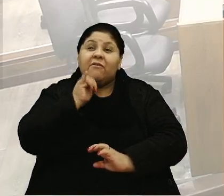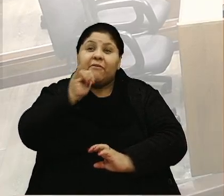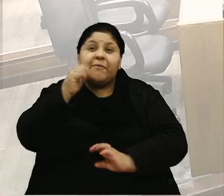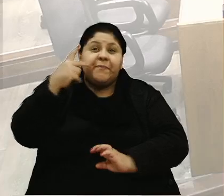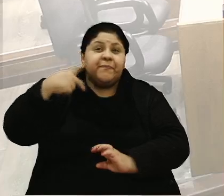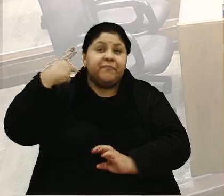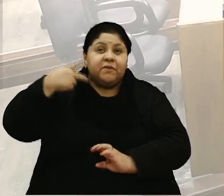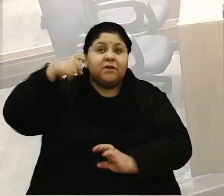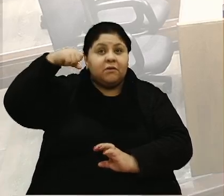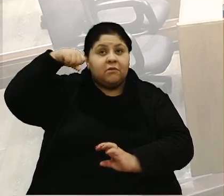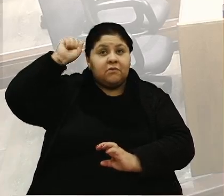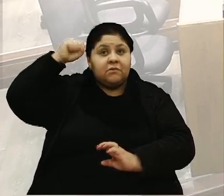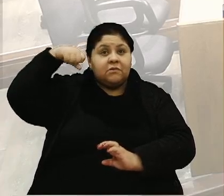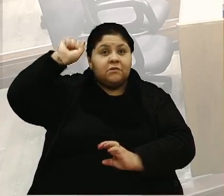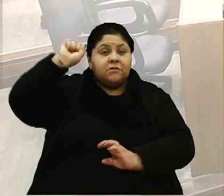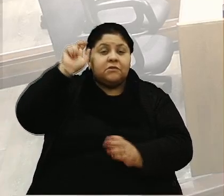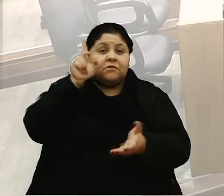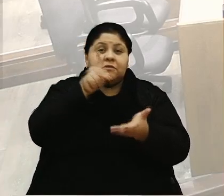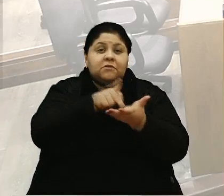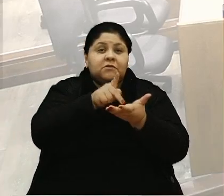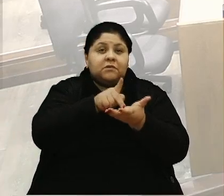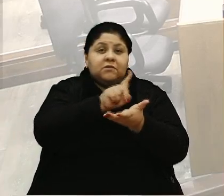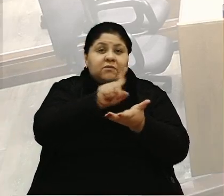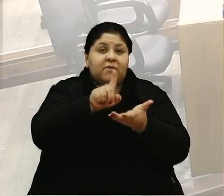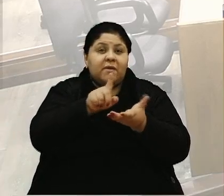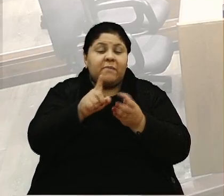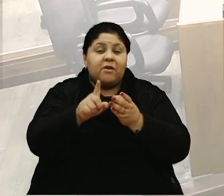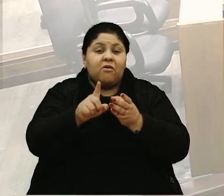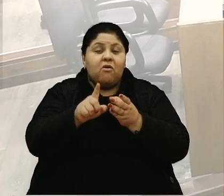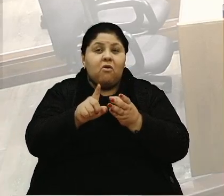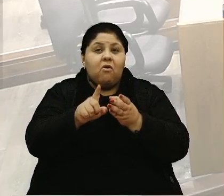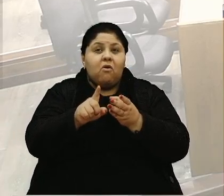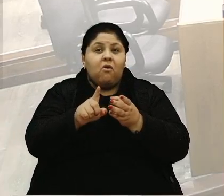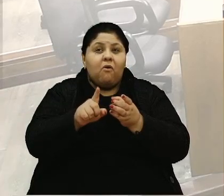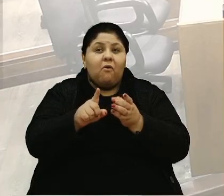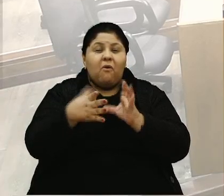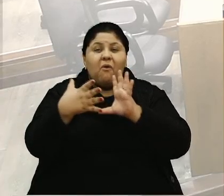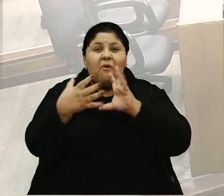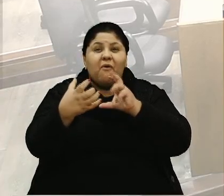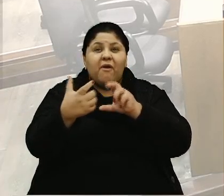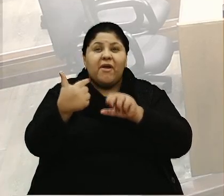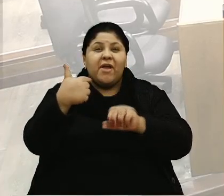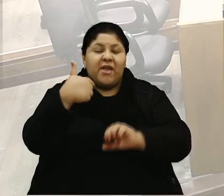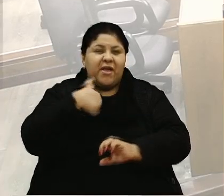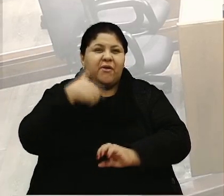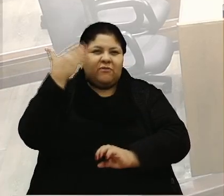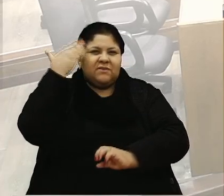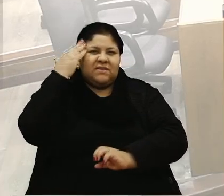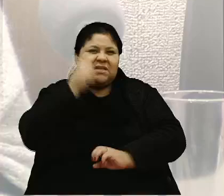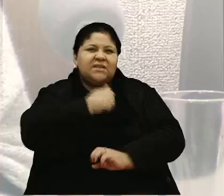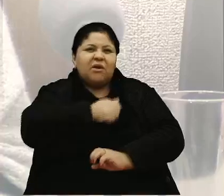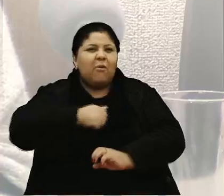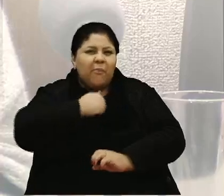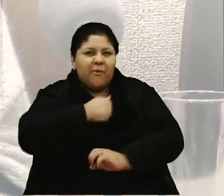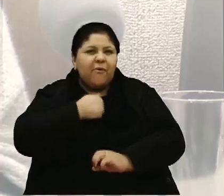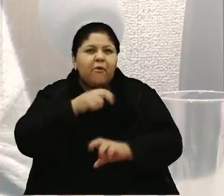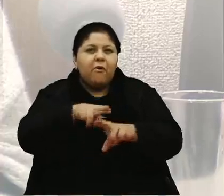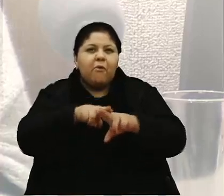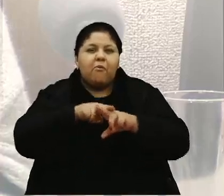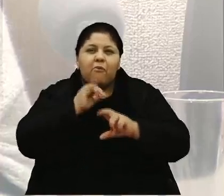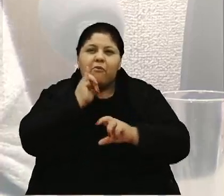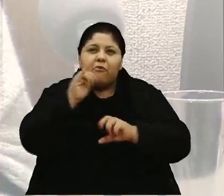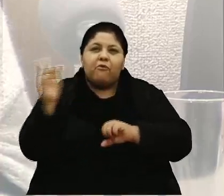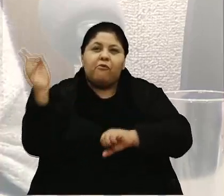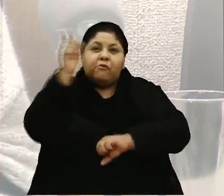vereador Xuxa, que na verdade não era para ofendê-lo, porque eu sei da sua humildade, e é por isso que eu digo, naquele dia o